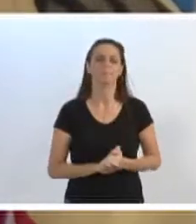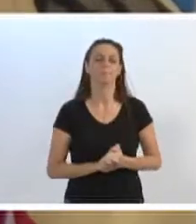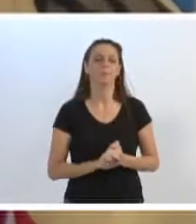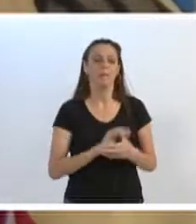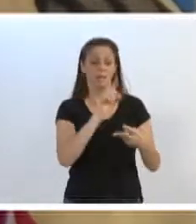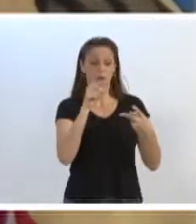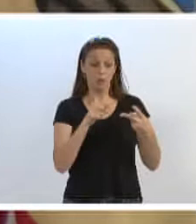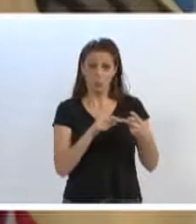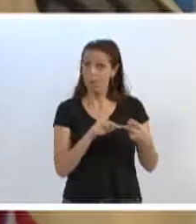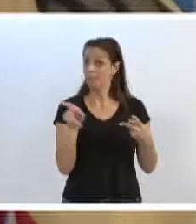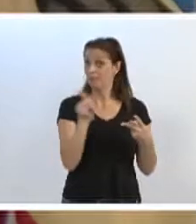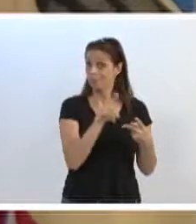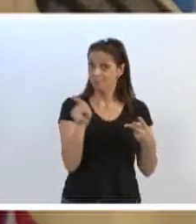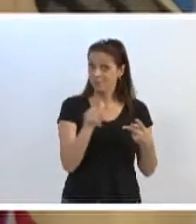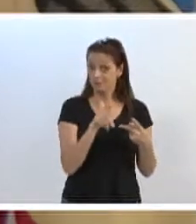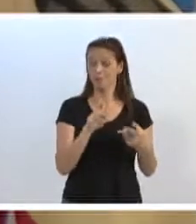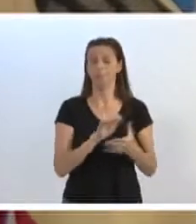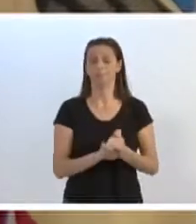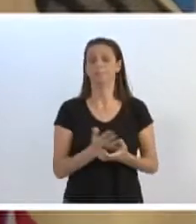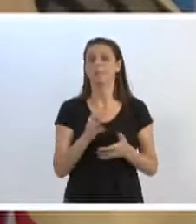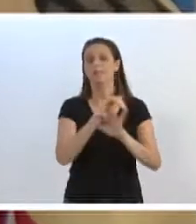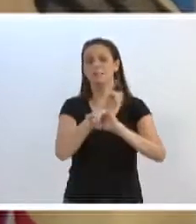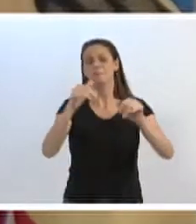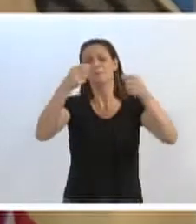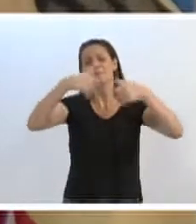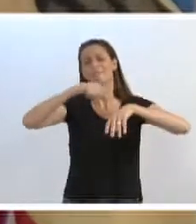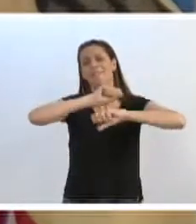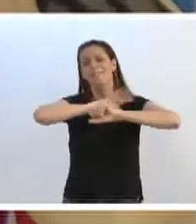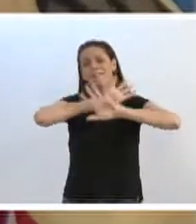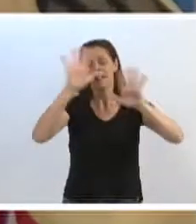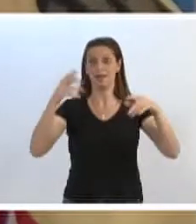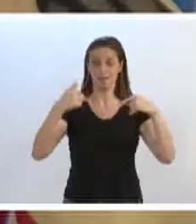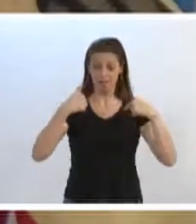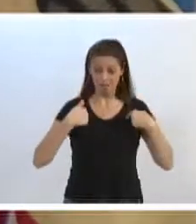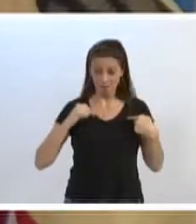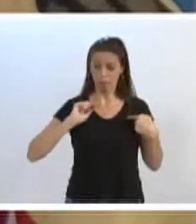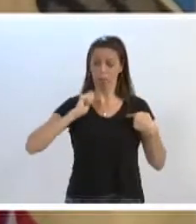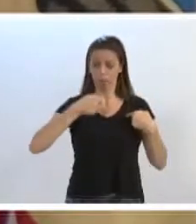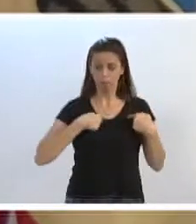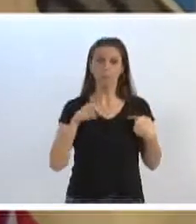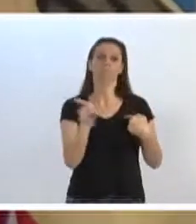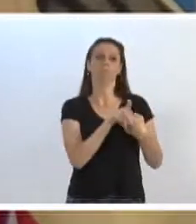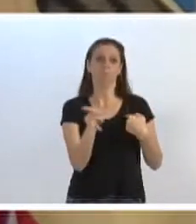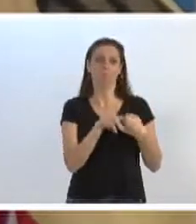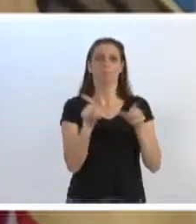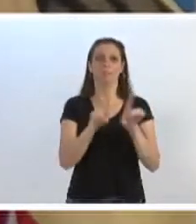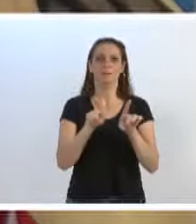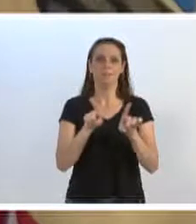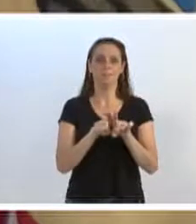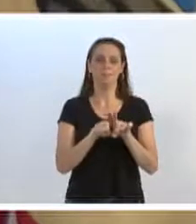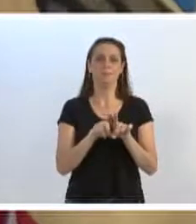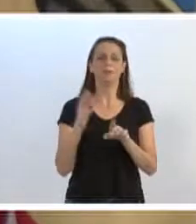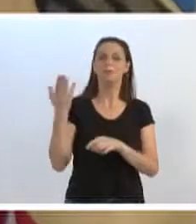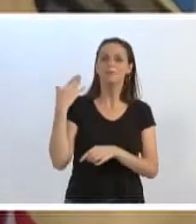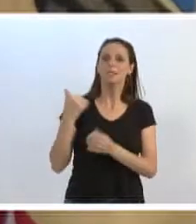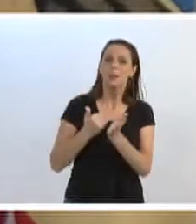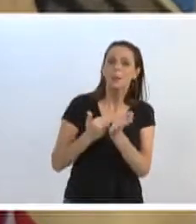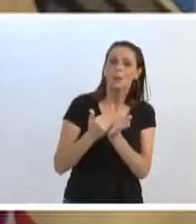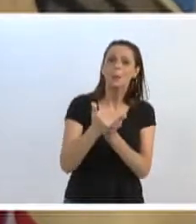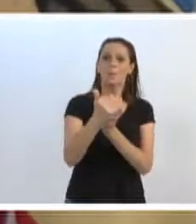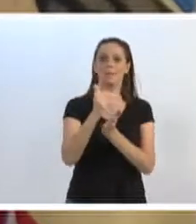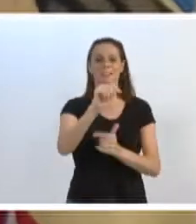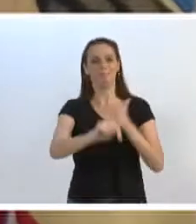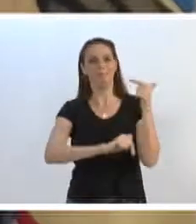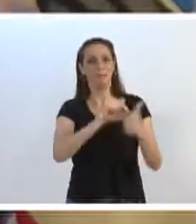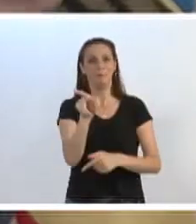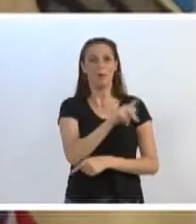professores, vamos lá. Quero deixar uma coisa bem clara aqui. Eu sou professor, e desde que entrei em sala de aula, eu nunca parei de